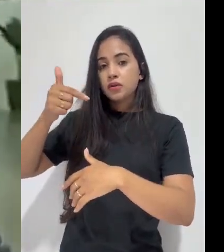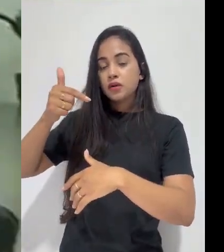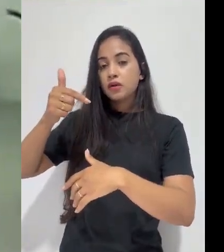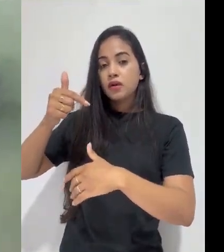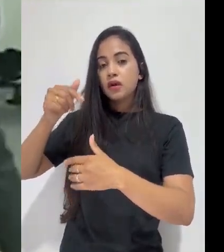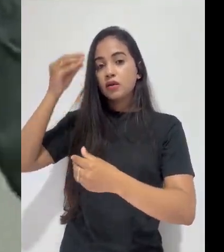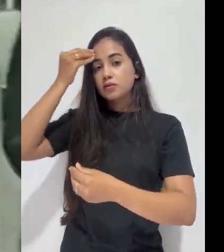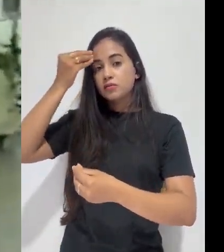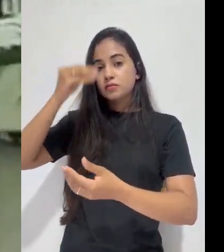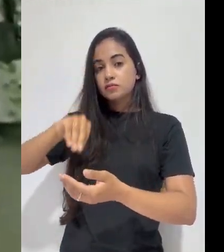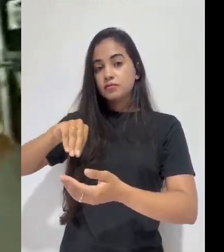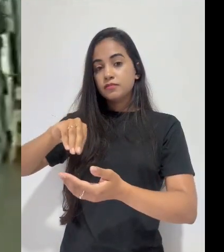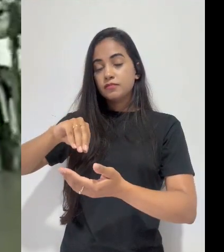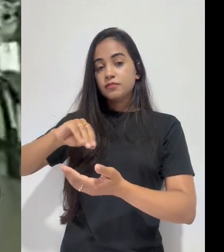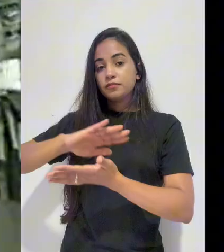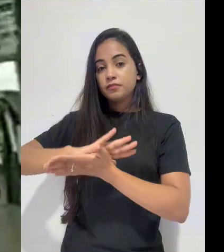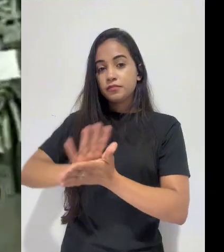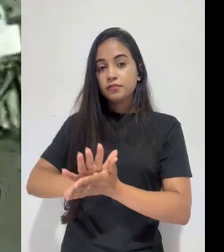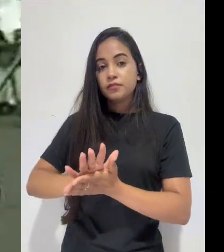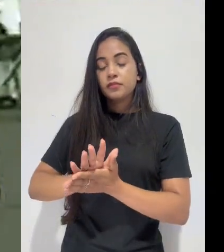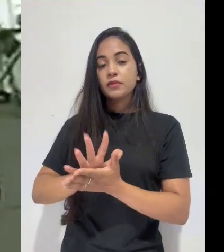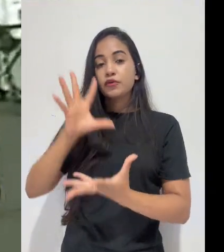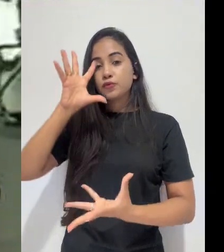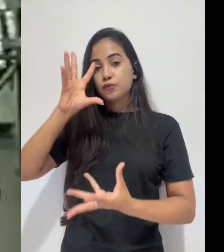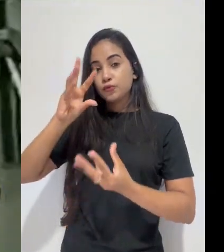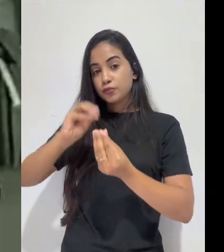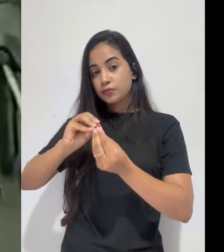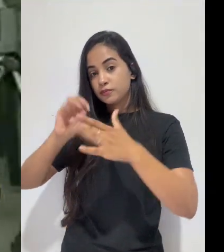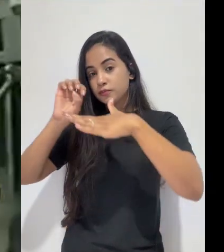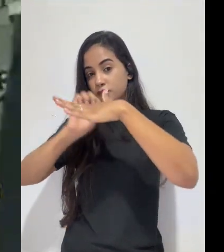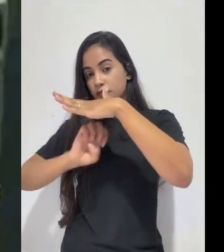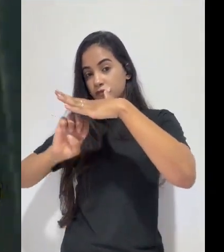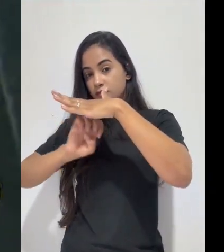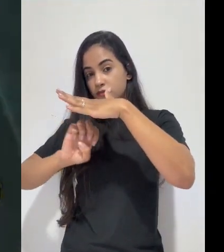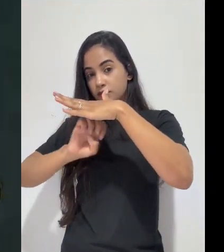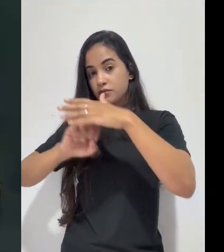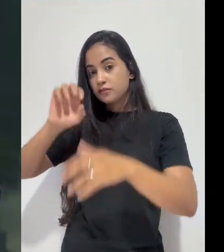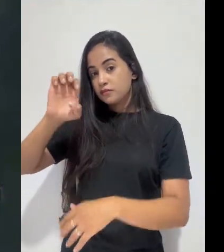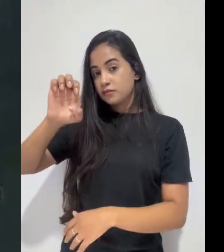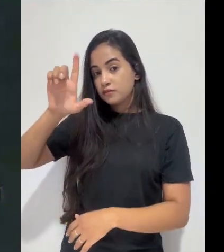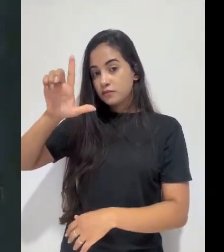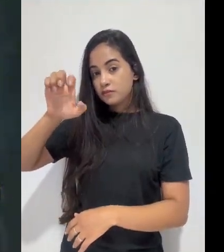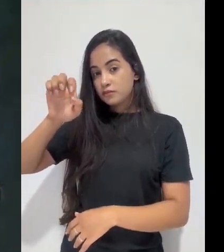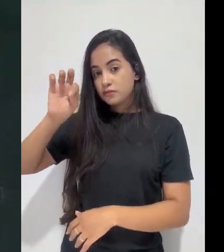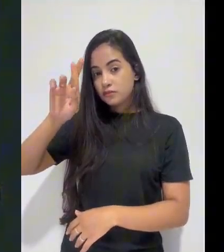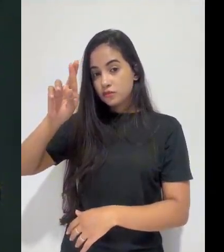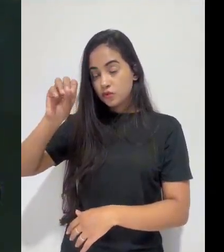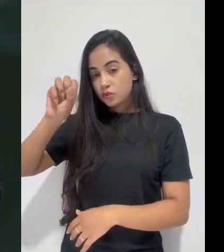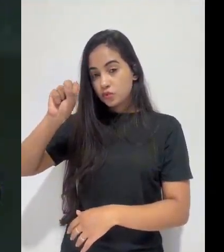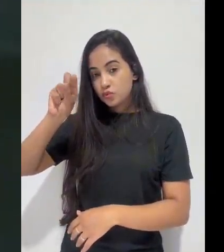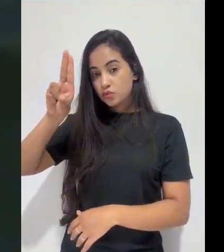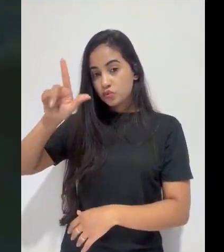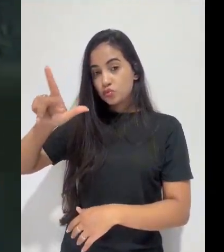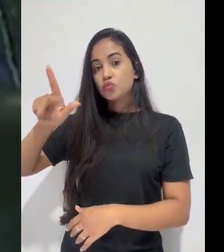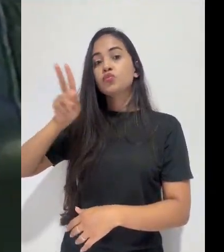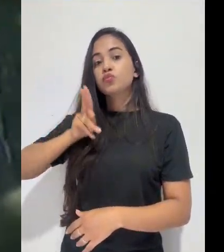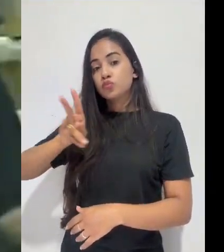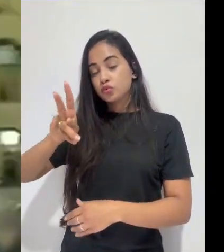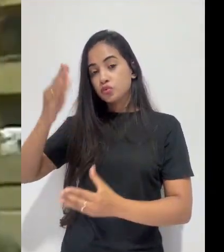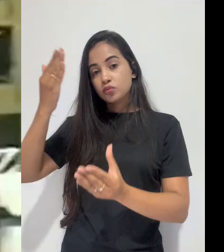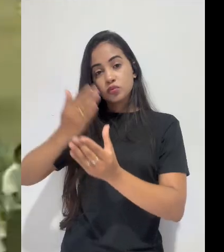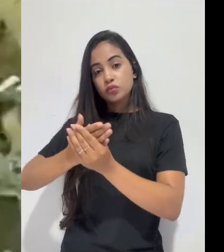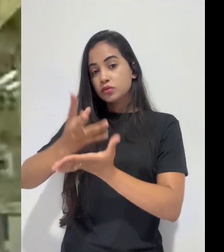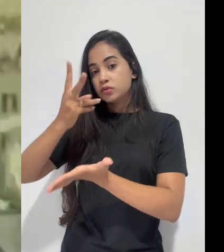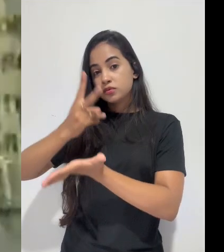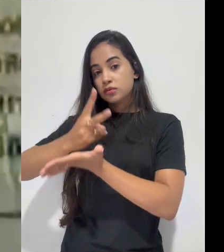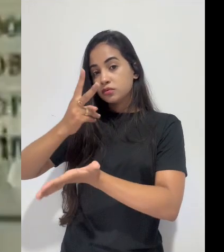racismo contra o ex-empregado. Finalizando, destacamos que a Eletrosul está recorrendo da sentença acima, como é habitual